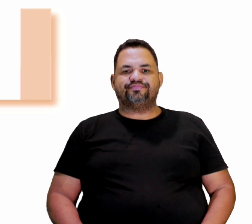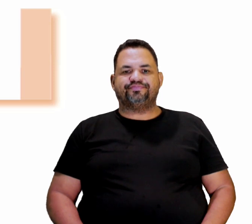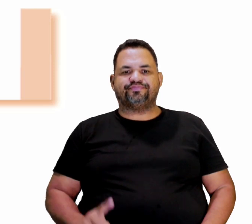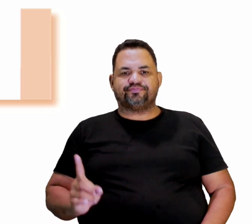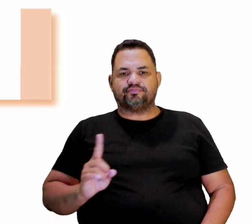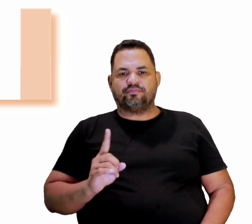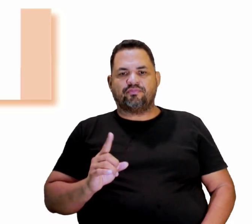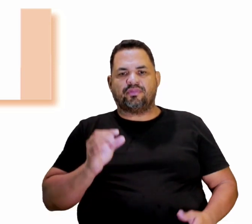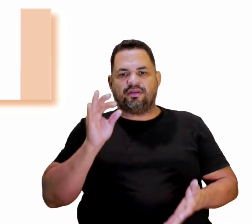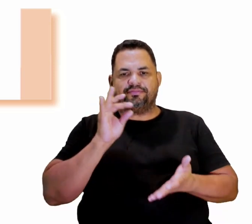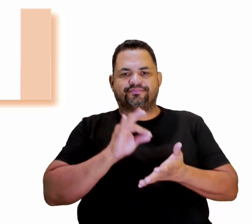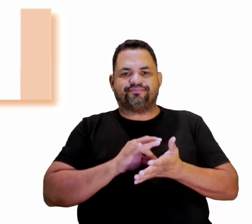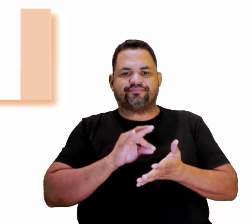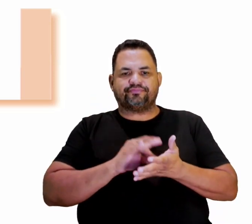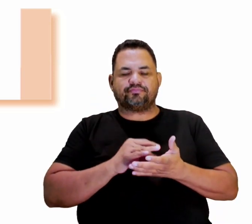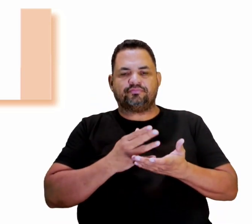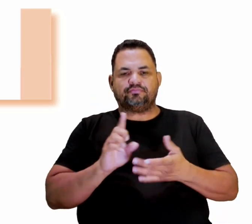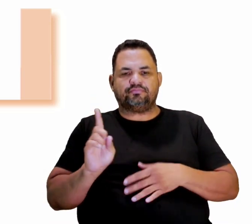and